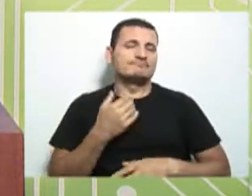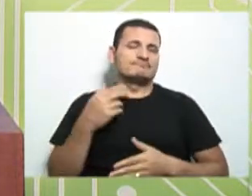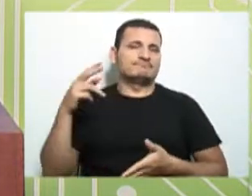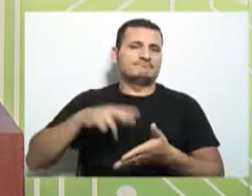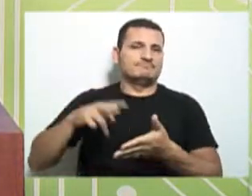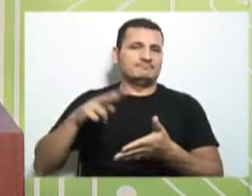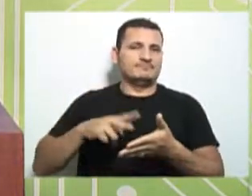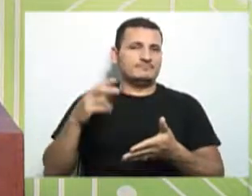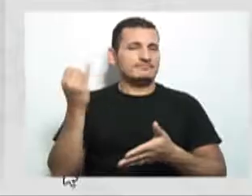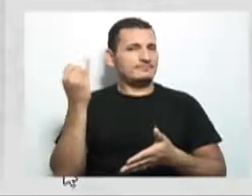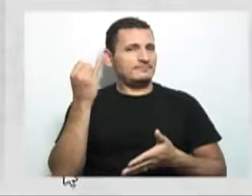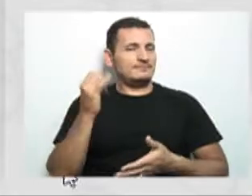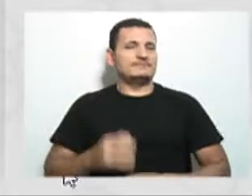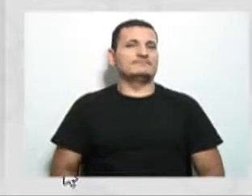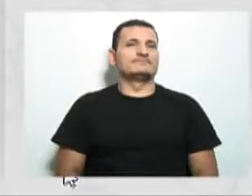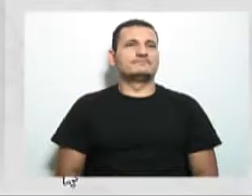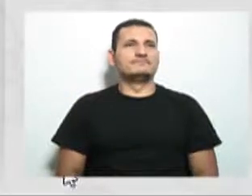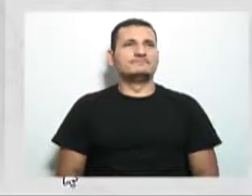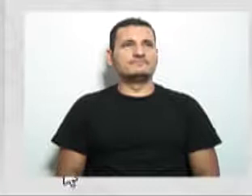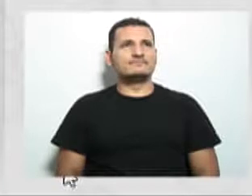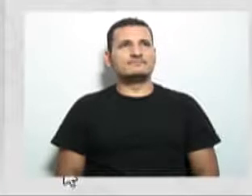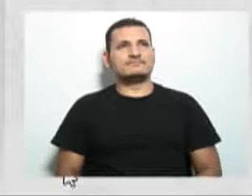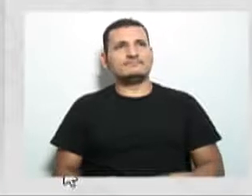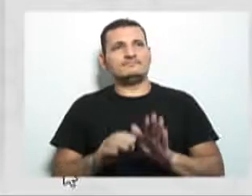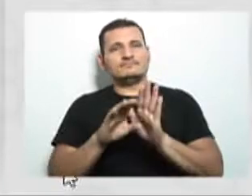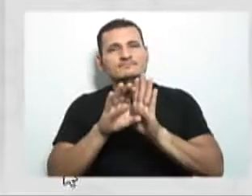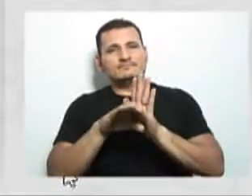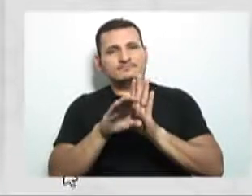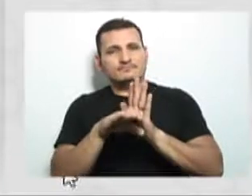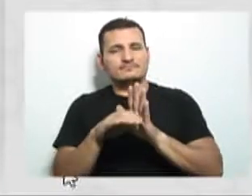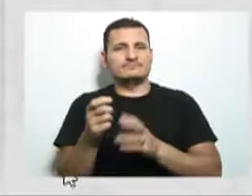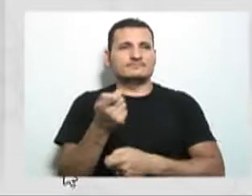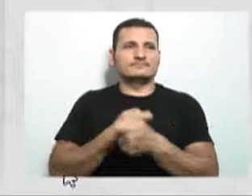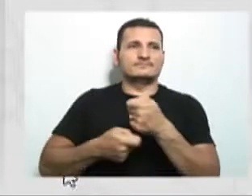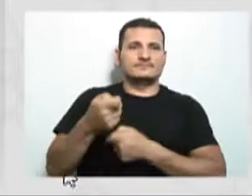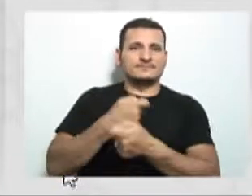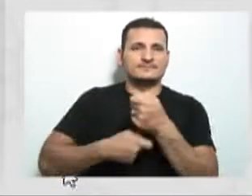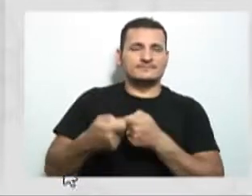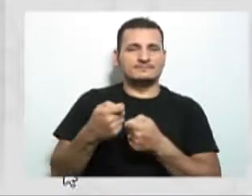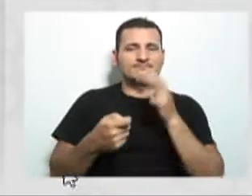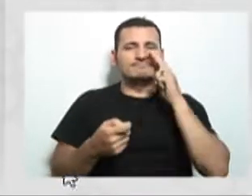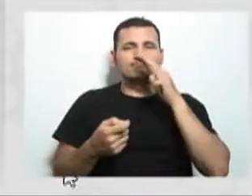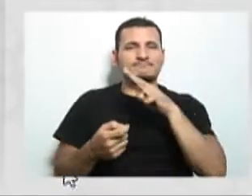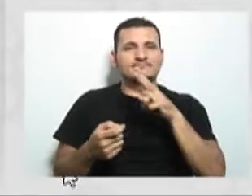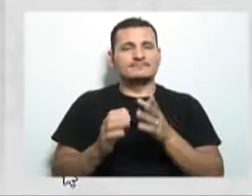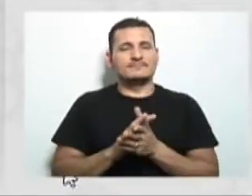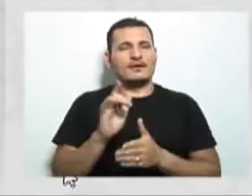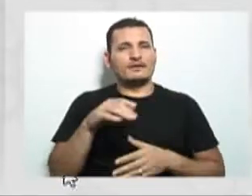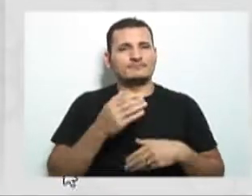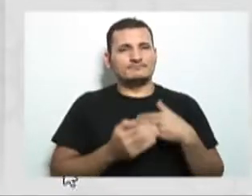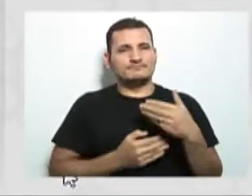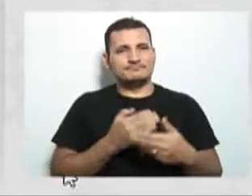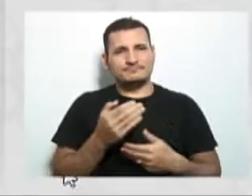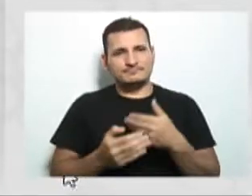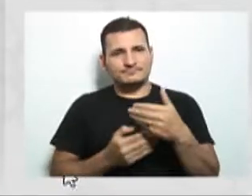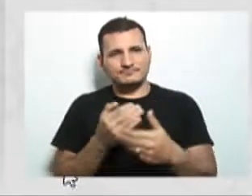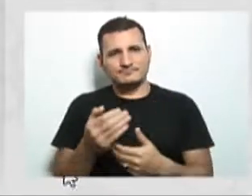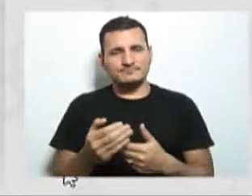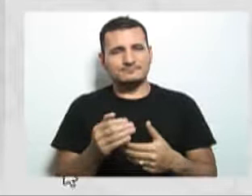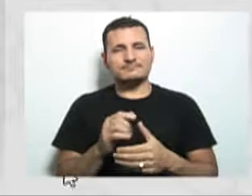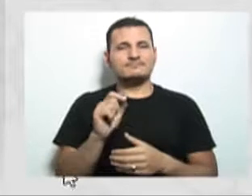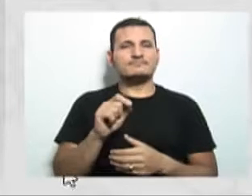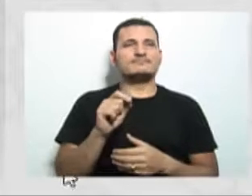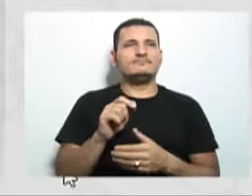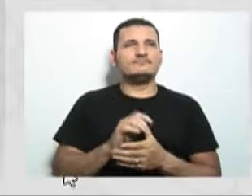bom? Vamos lá, dando sequência, conceitos de negociação. Olha aí, negociação é o processo de